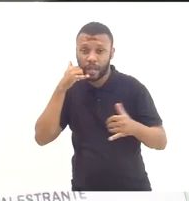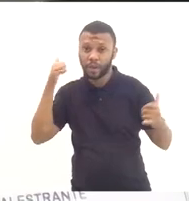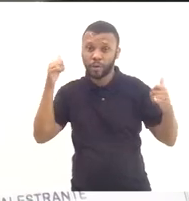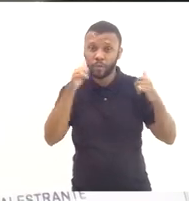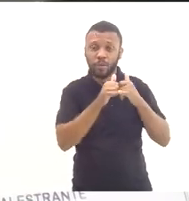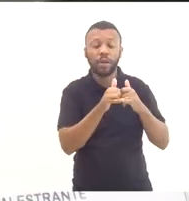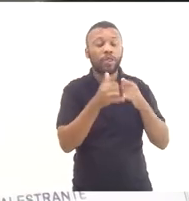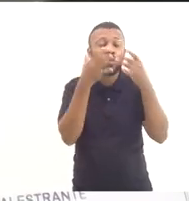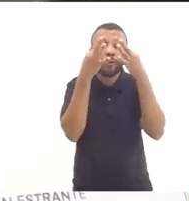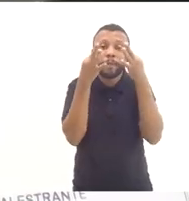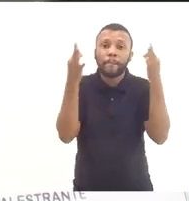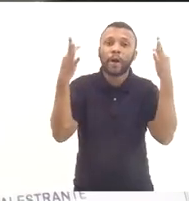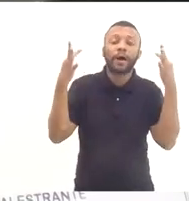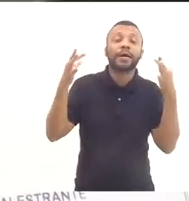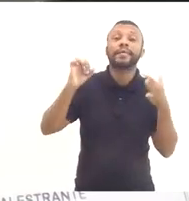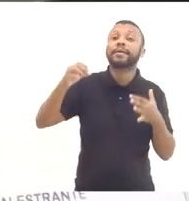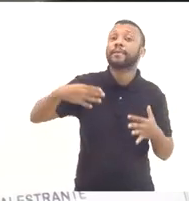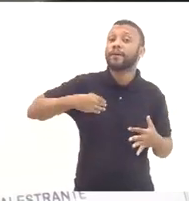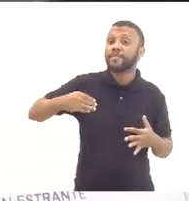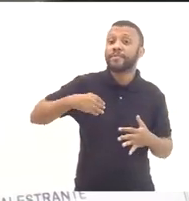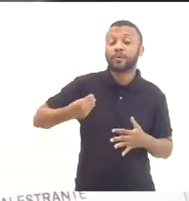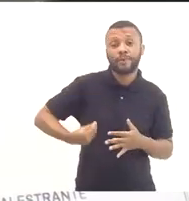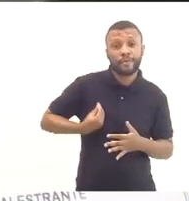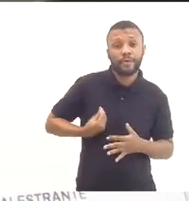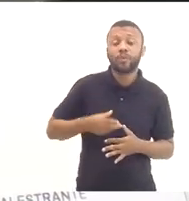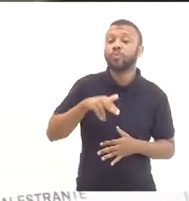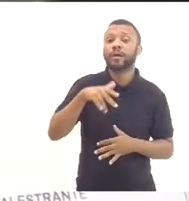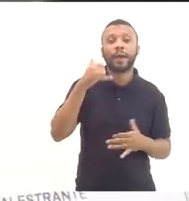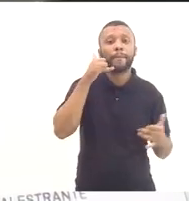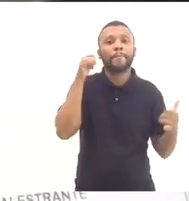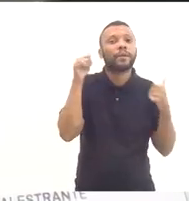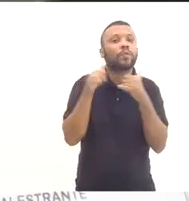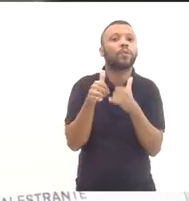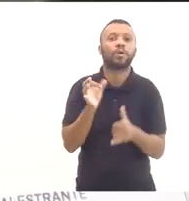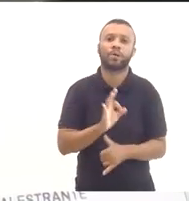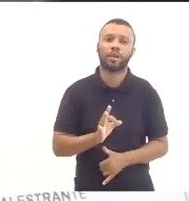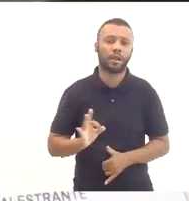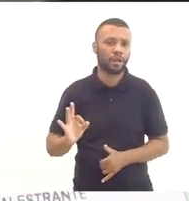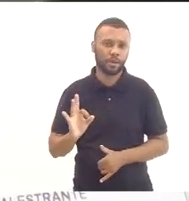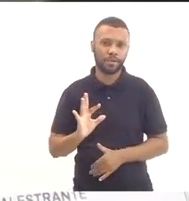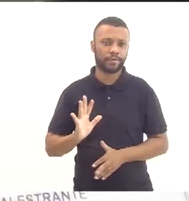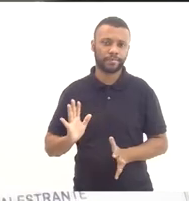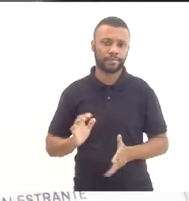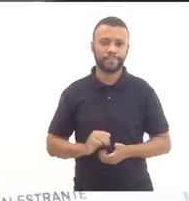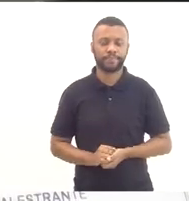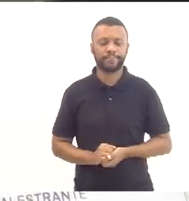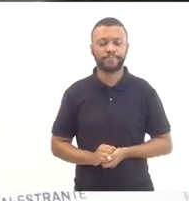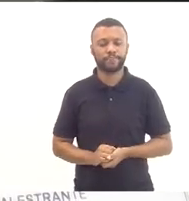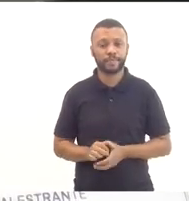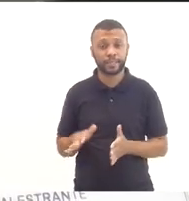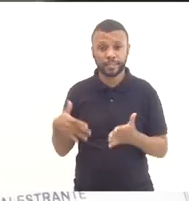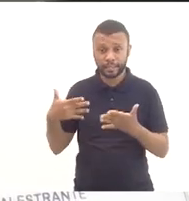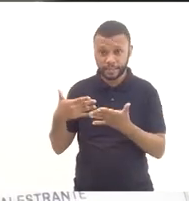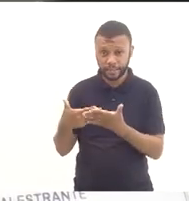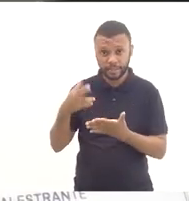ele nunca quis saber nesse meu filho sobreviveu ele jamais me fez uma ligação tá E aí a essa altura essa chefe da Pediatria que